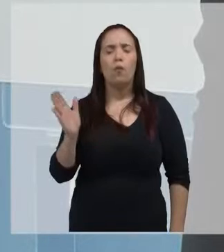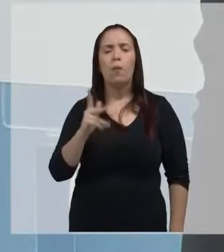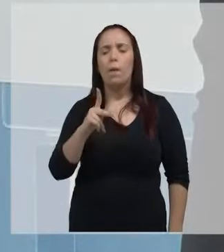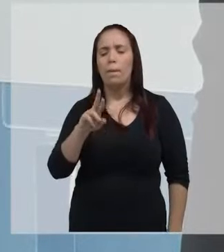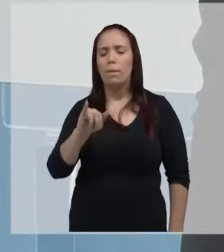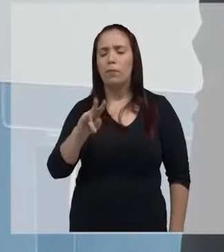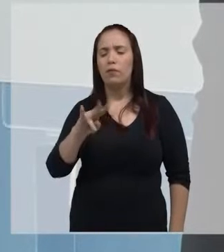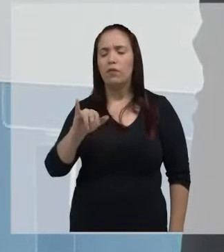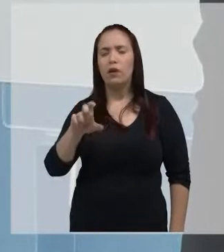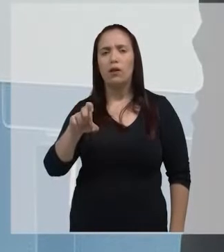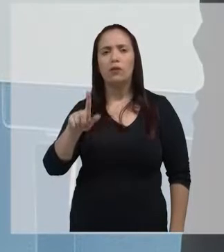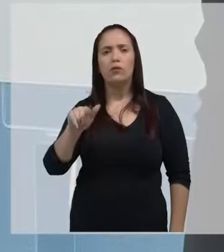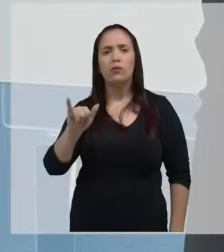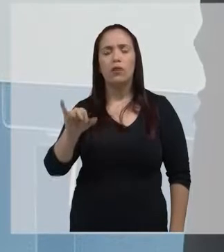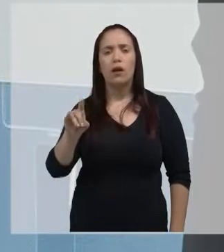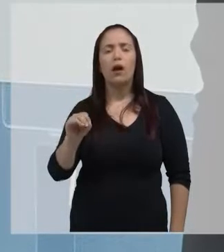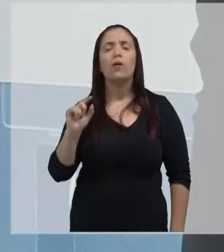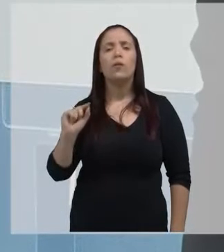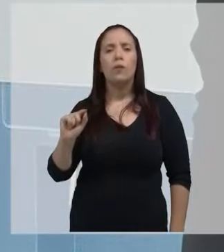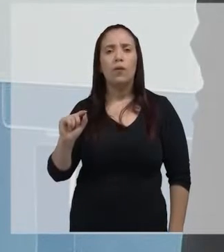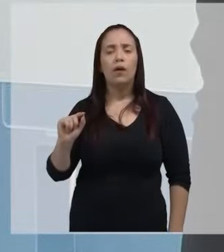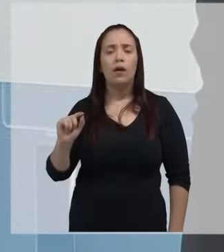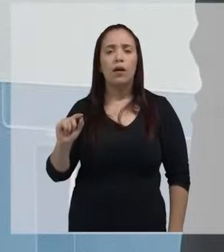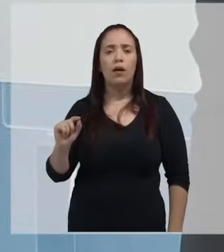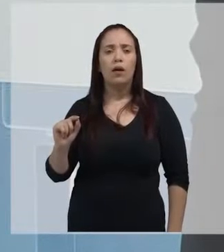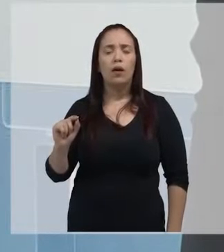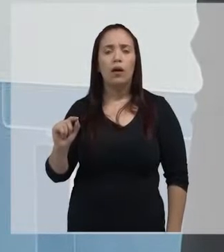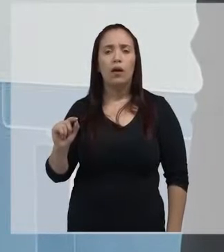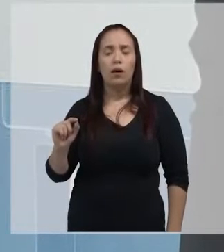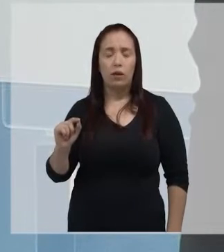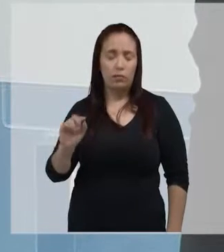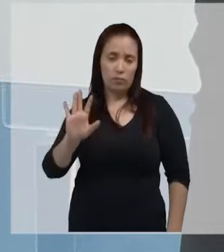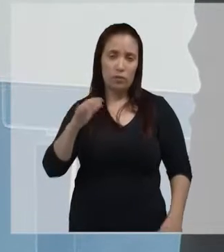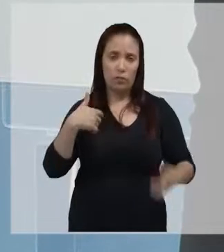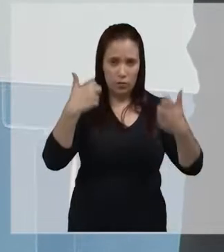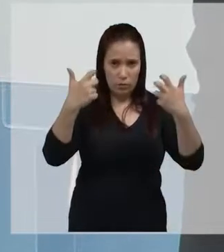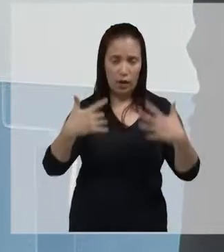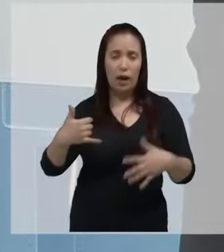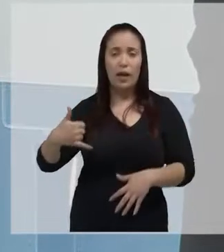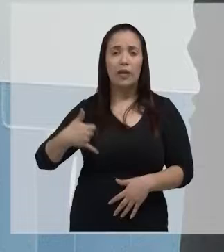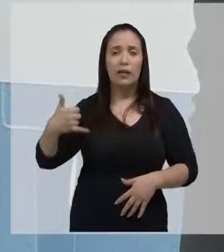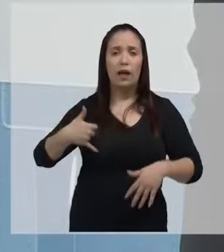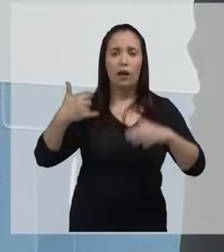como está para o menor delinquente. E para Vou explicar. O menor